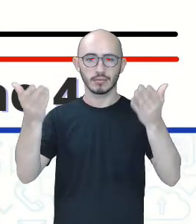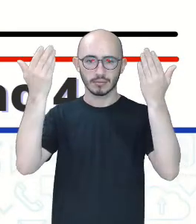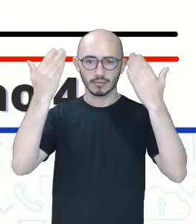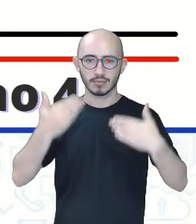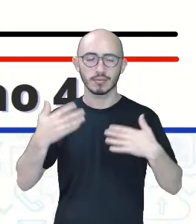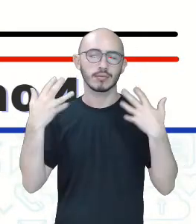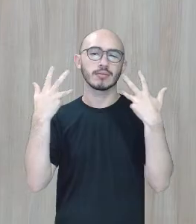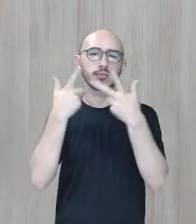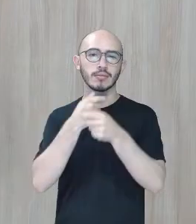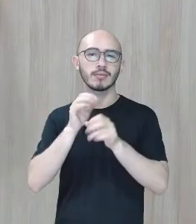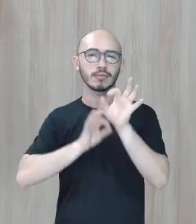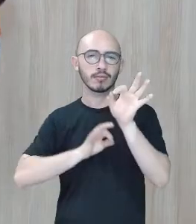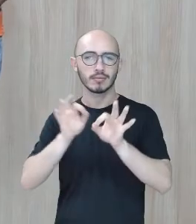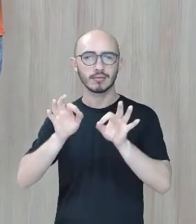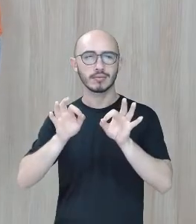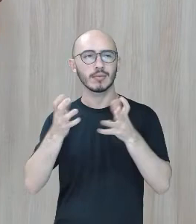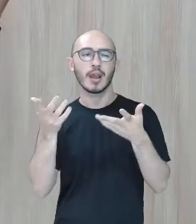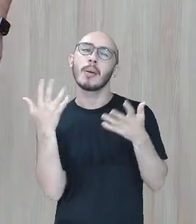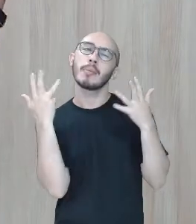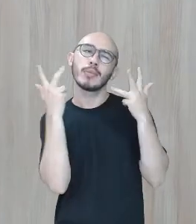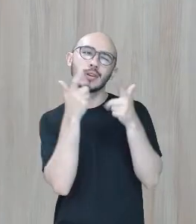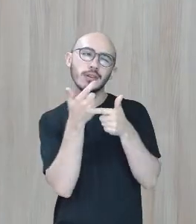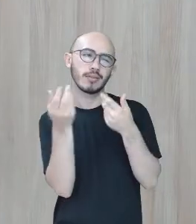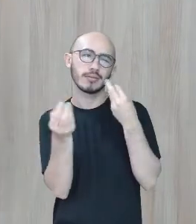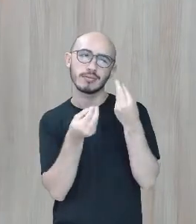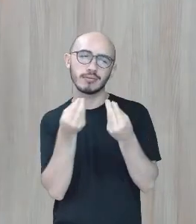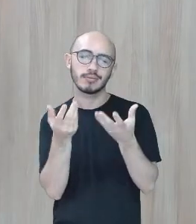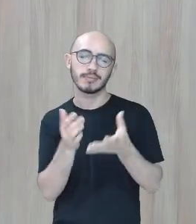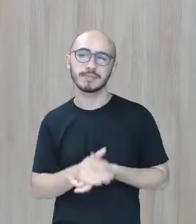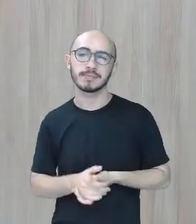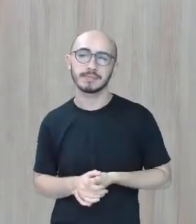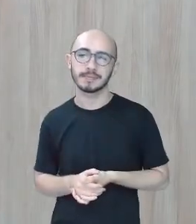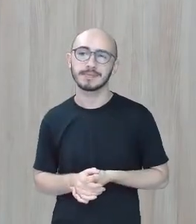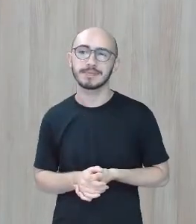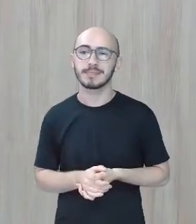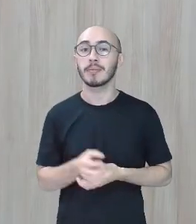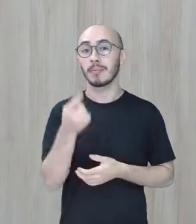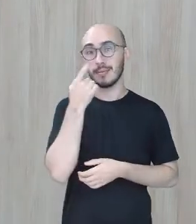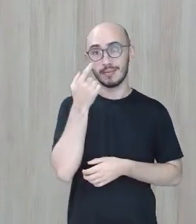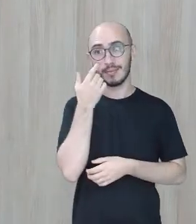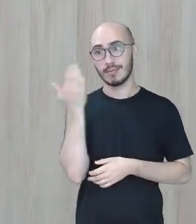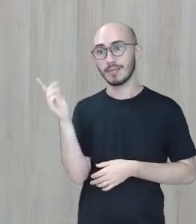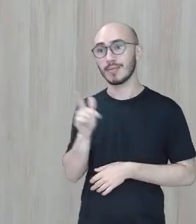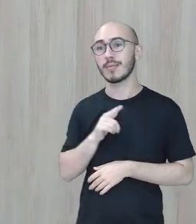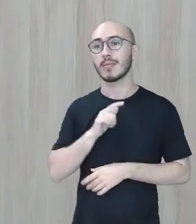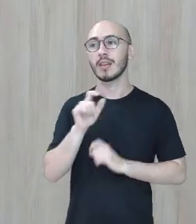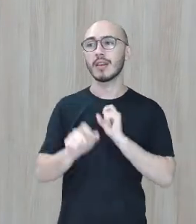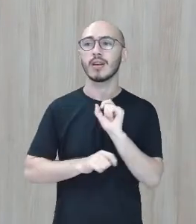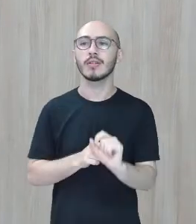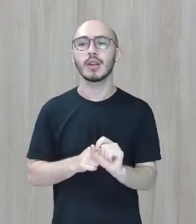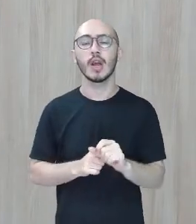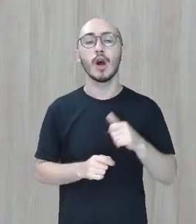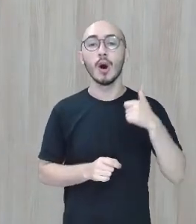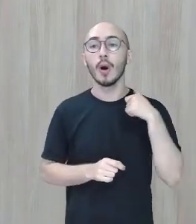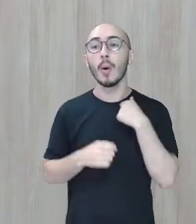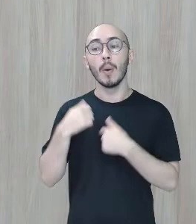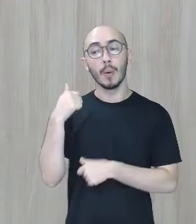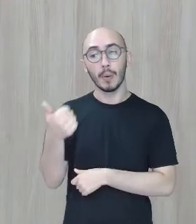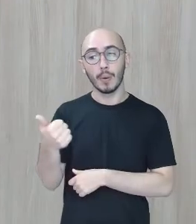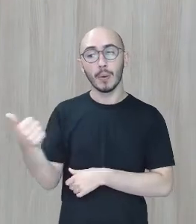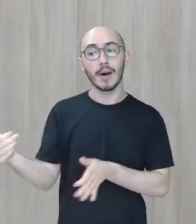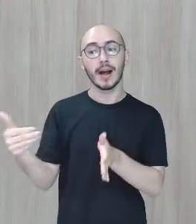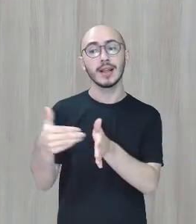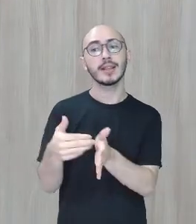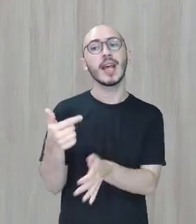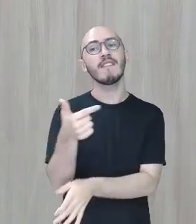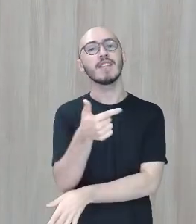moral. Bonitinho não tem como não. Ó, aqui, gente, vai até o 22, tá? Foi só um erro aí,